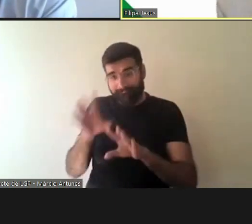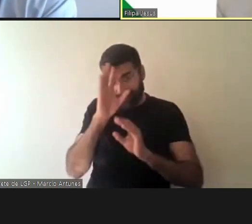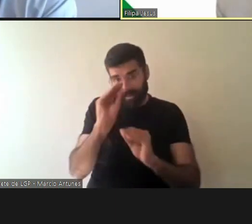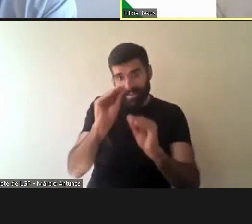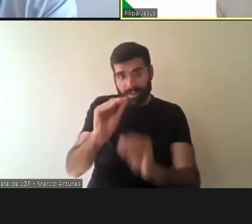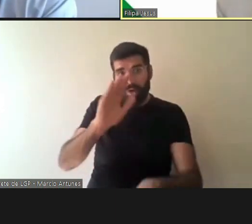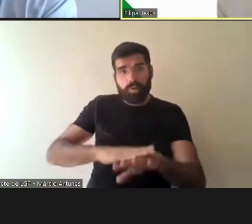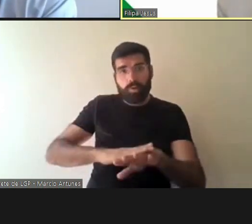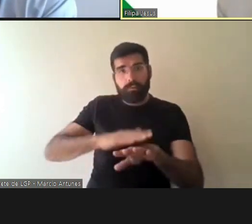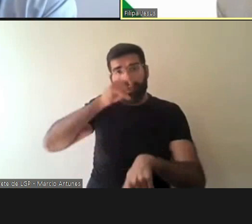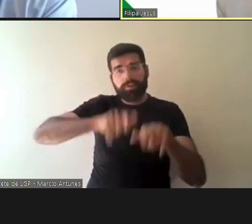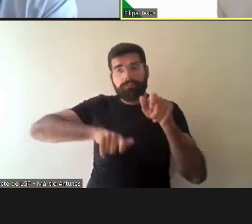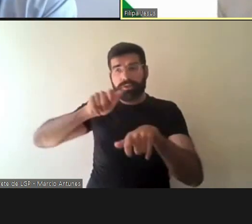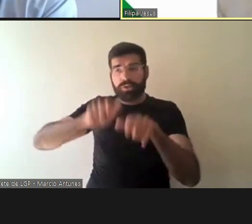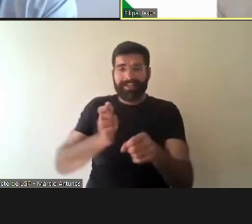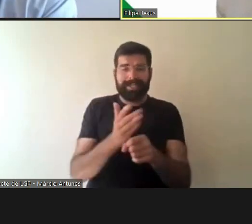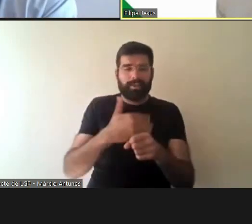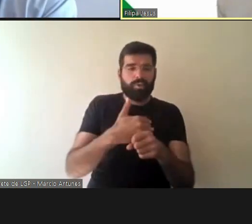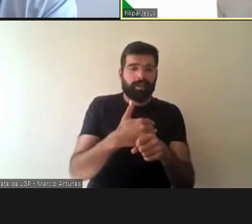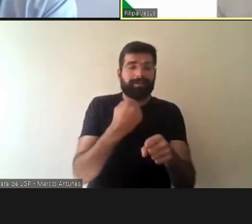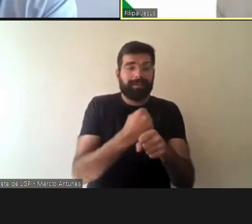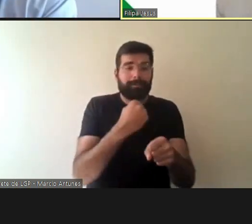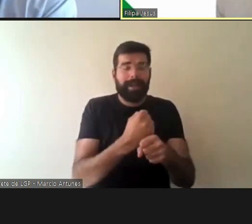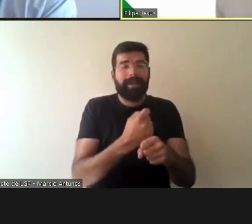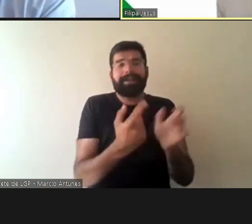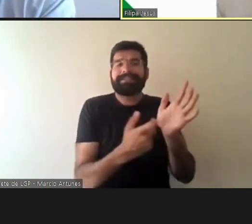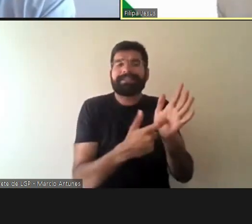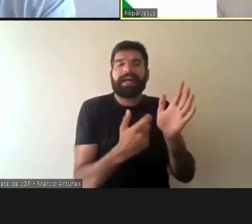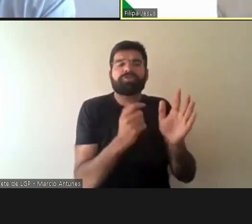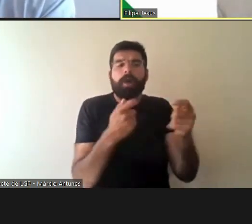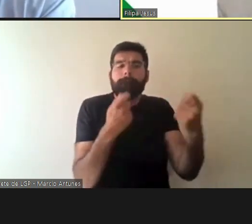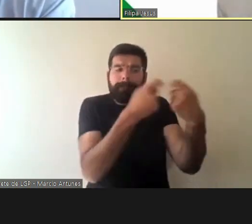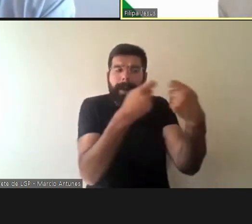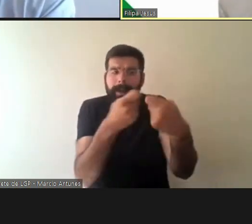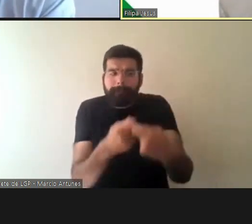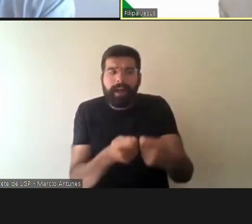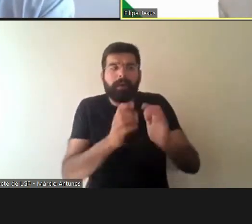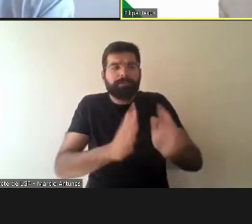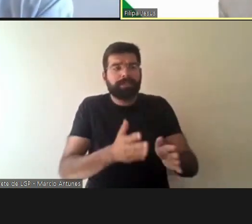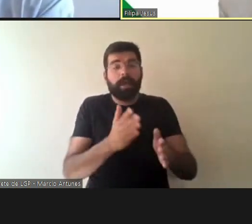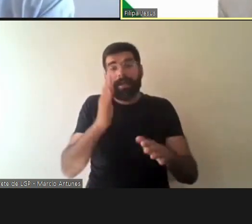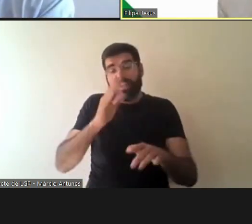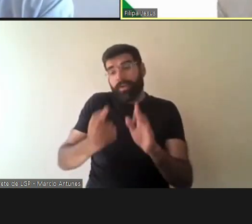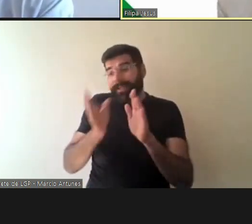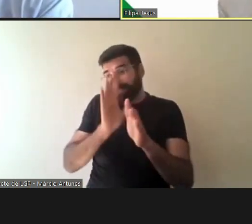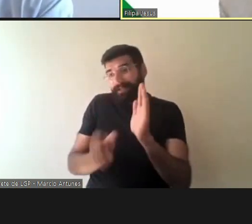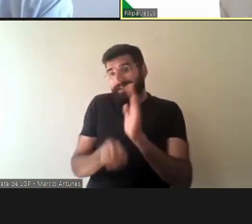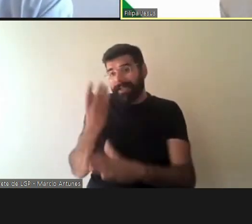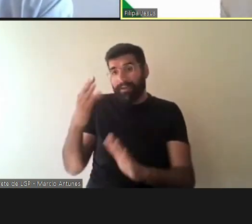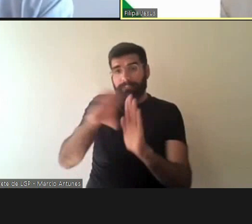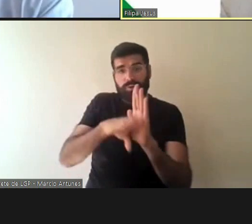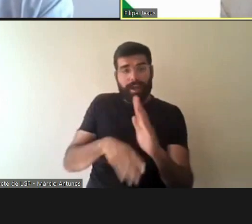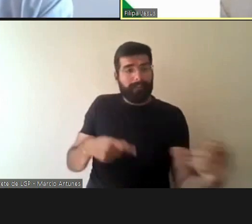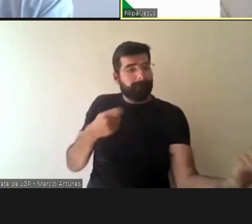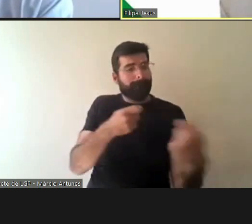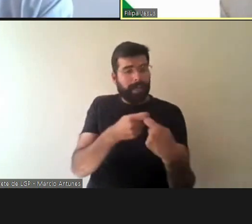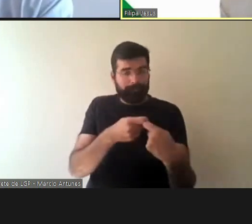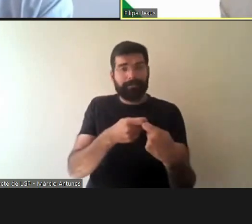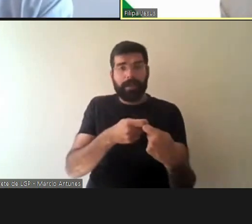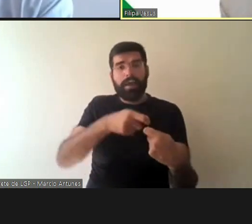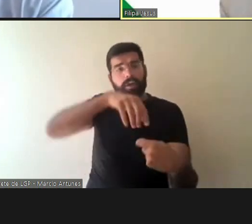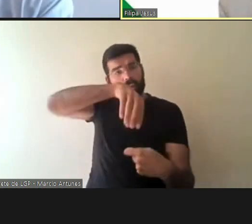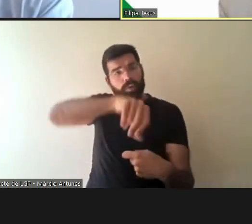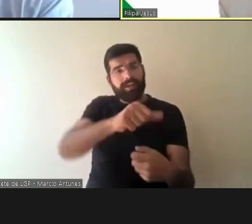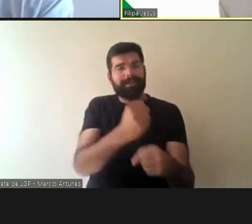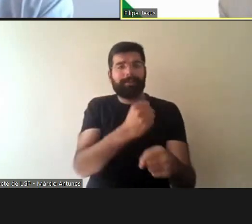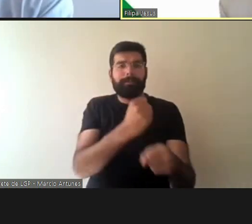determinado setor de atividade têm necessidades específicas de formação e, portanto, criando um programa específico e mais perto dos locais onde as pessoas